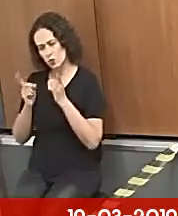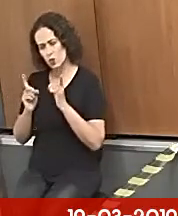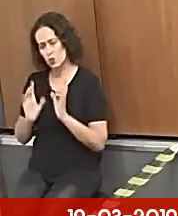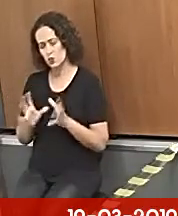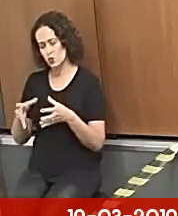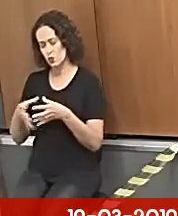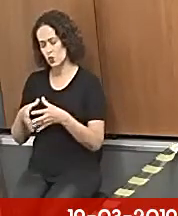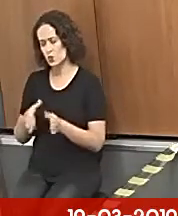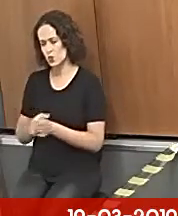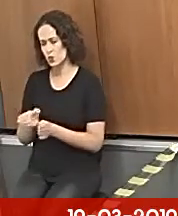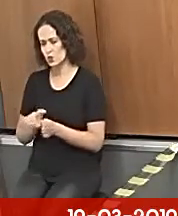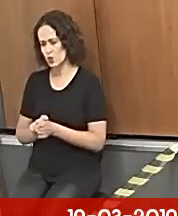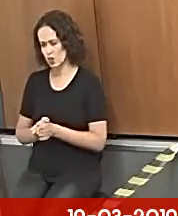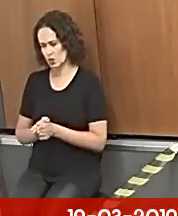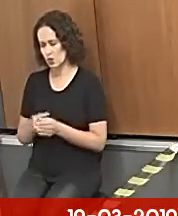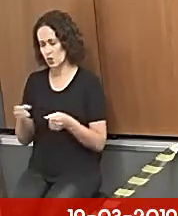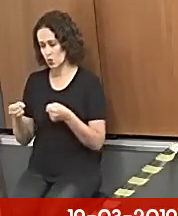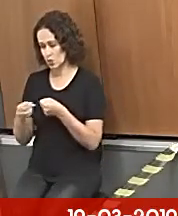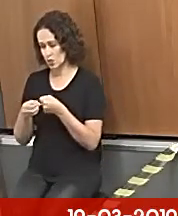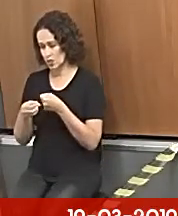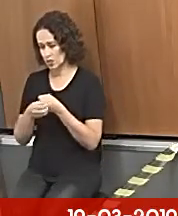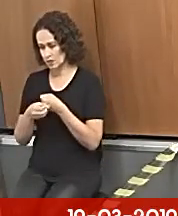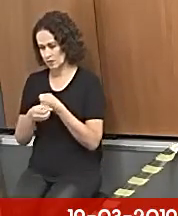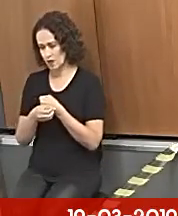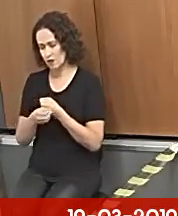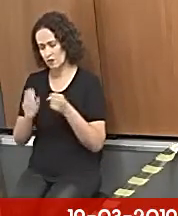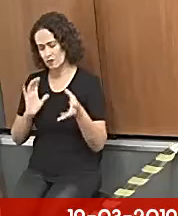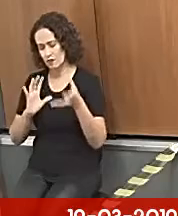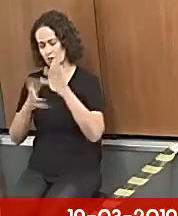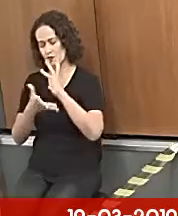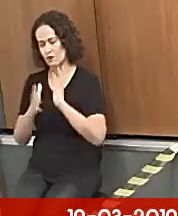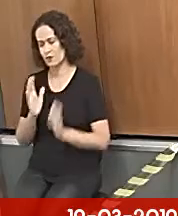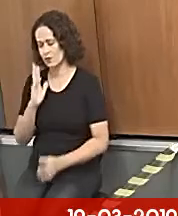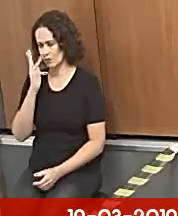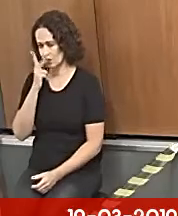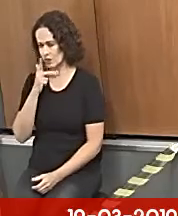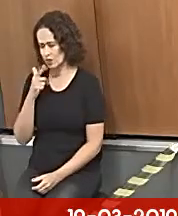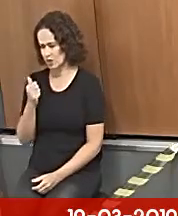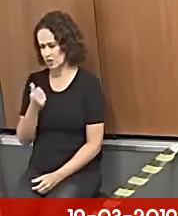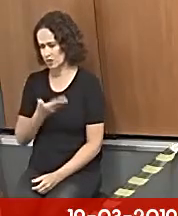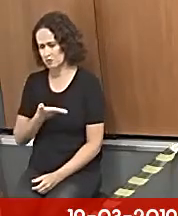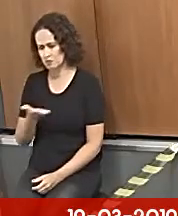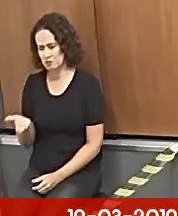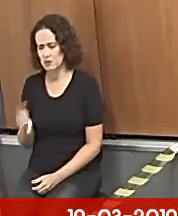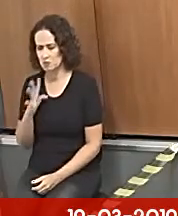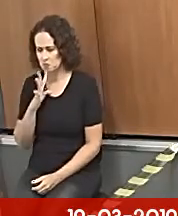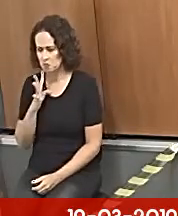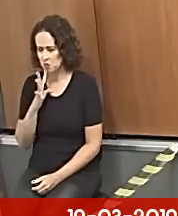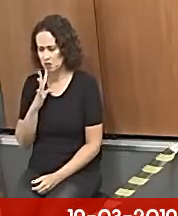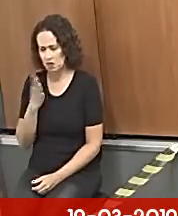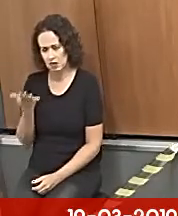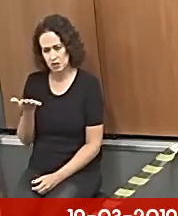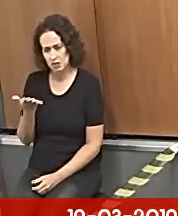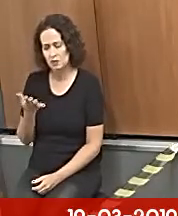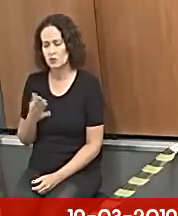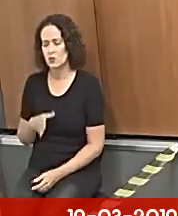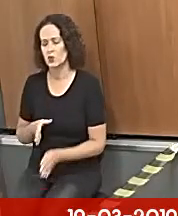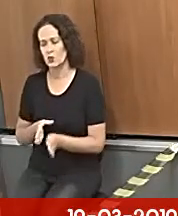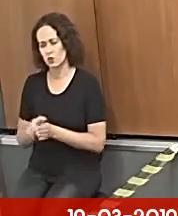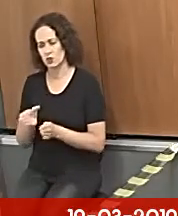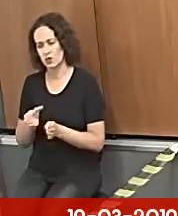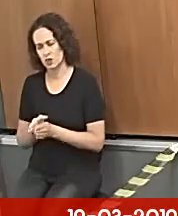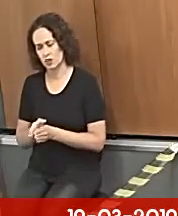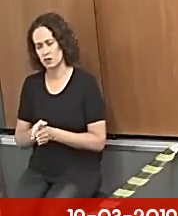da pessoa com deficiência que foi feita uma reforma bonita não sei se você se conhece o conselho municipal está a